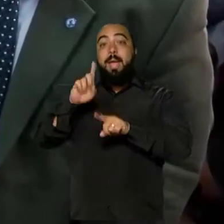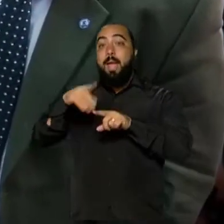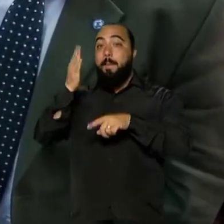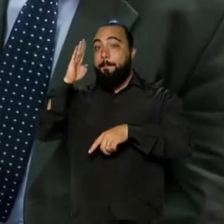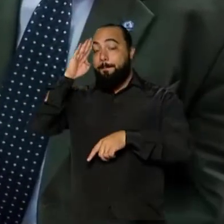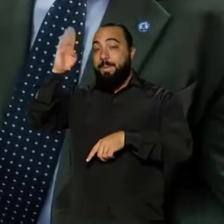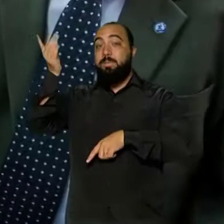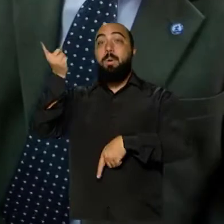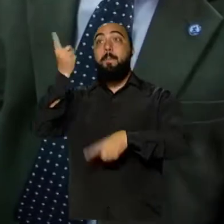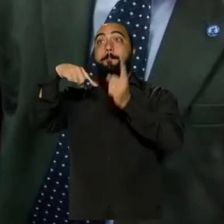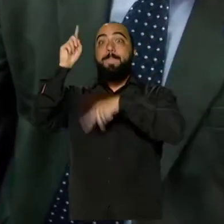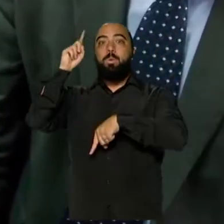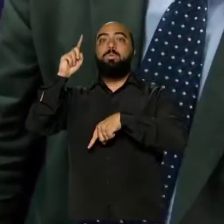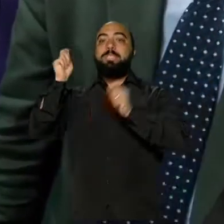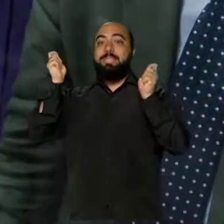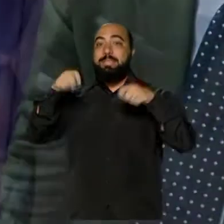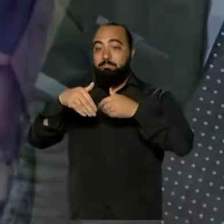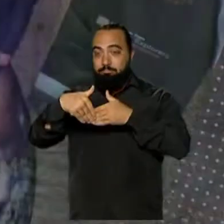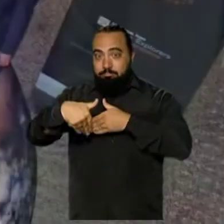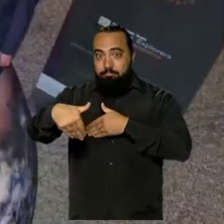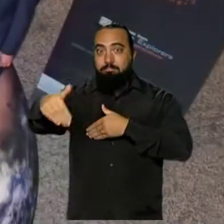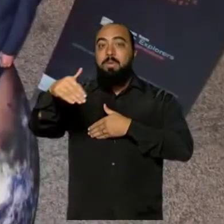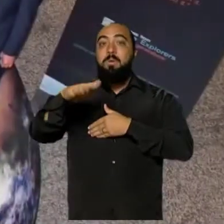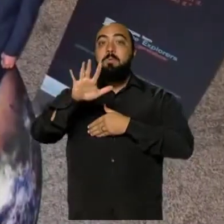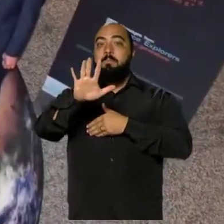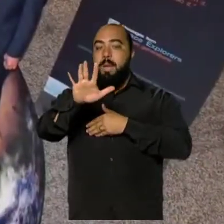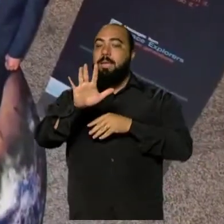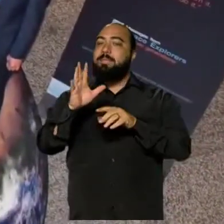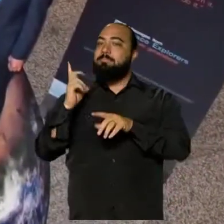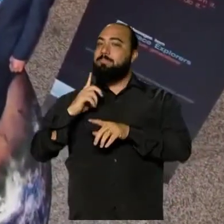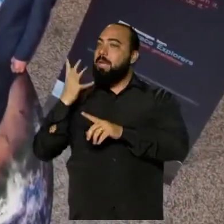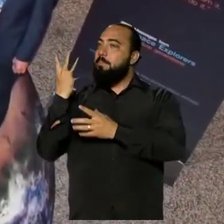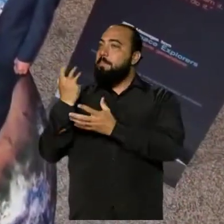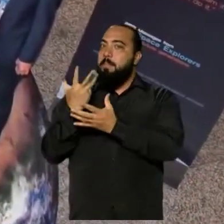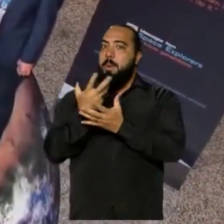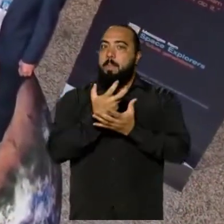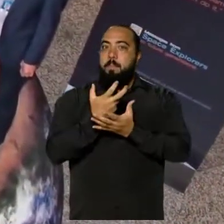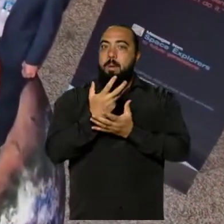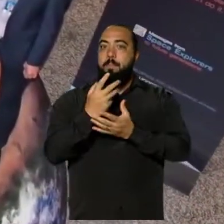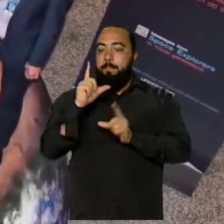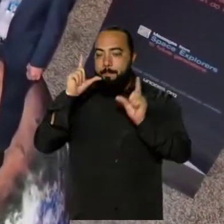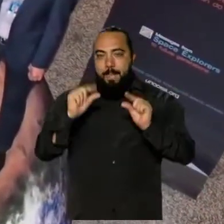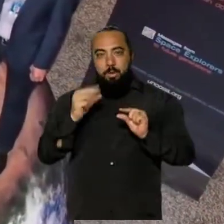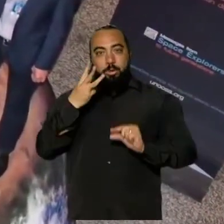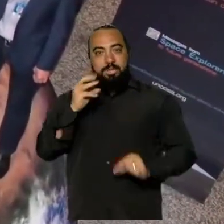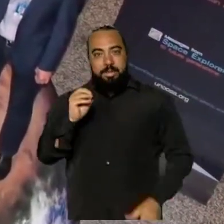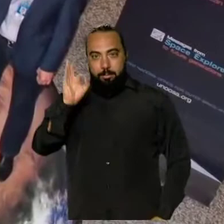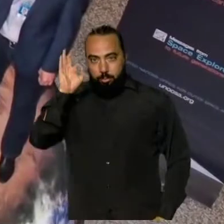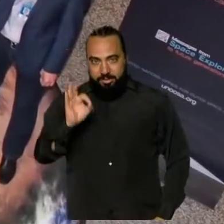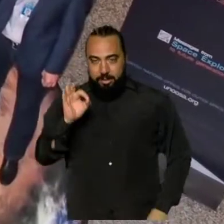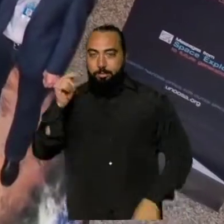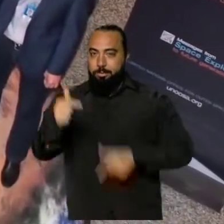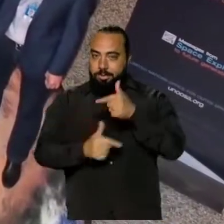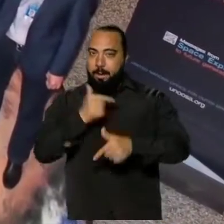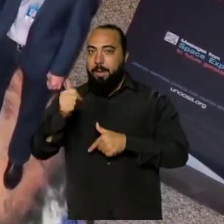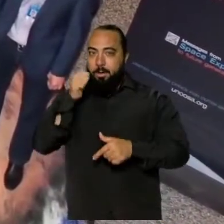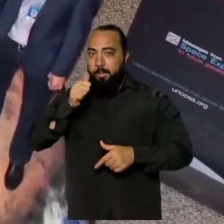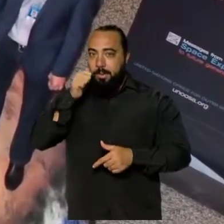das próximas décadas, mas que ainda capta menos de 30% da força de trabalho